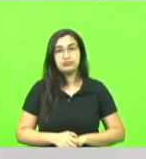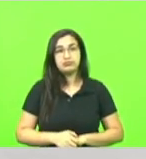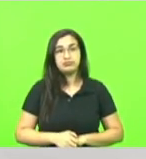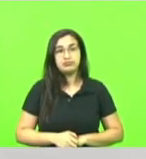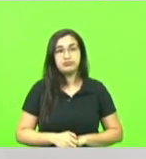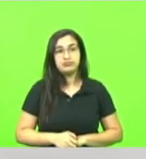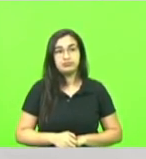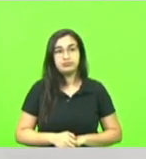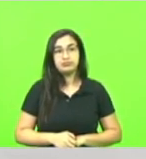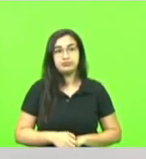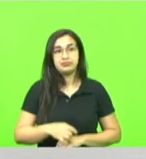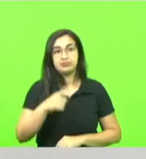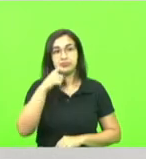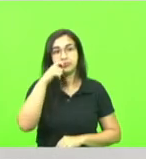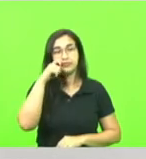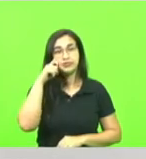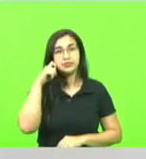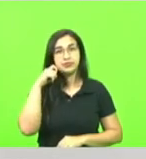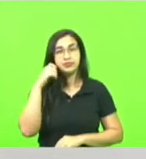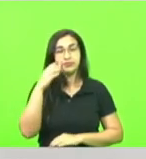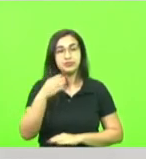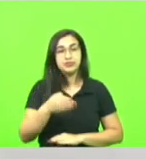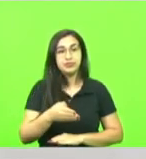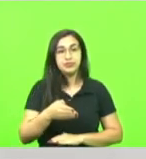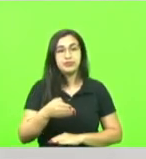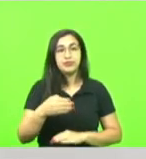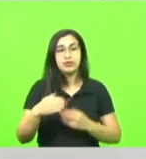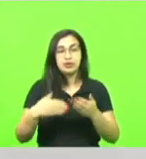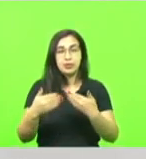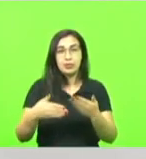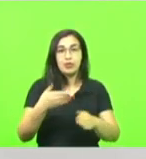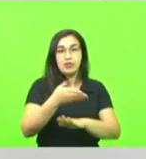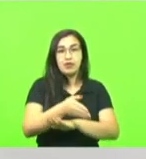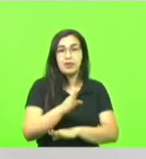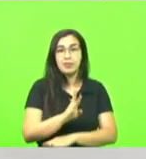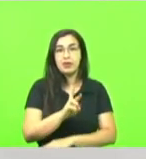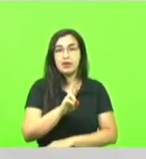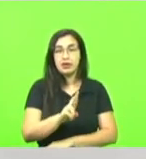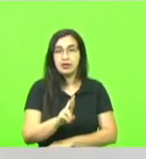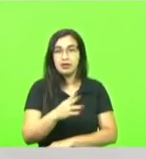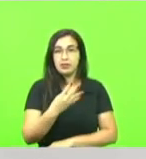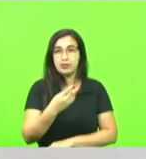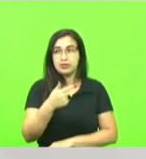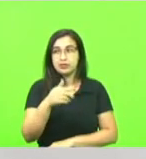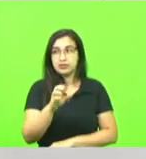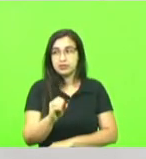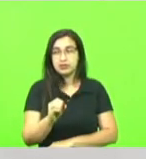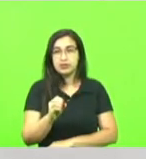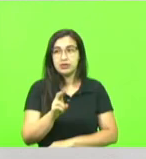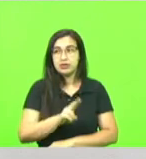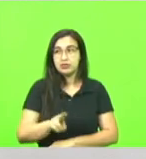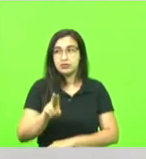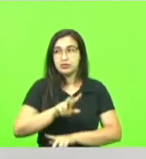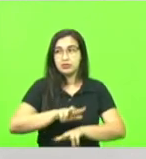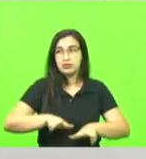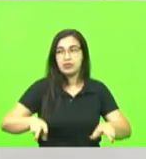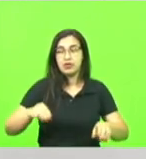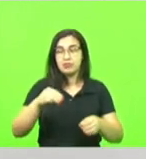De Rio do Sul, vai seguindo pela BR-470, passando por vários municípios, chegando